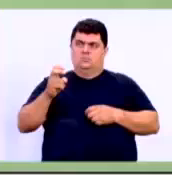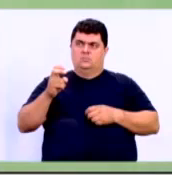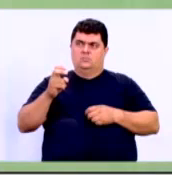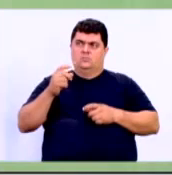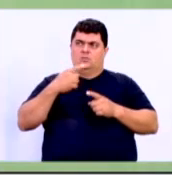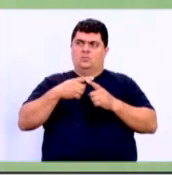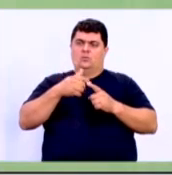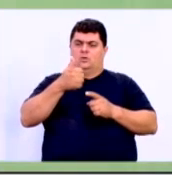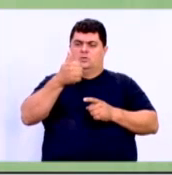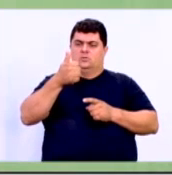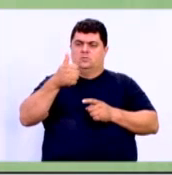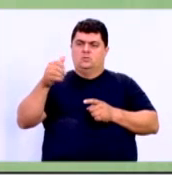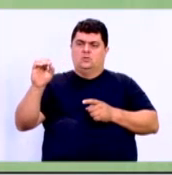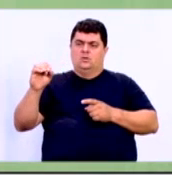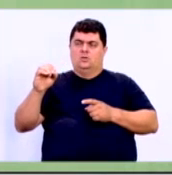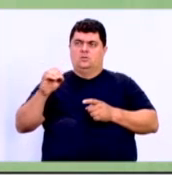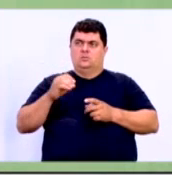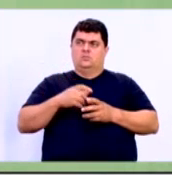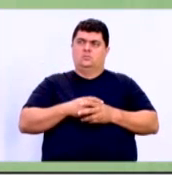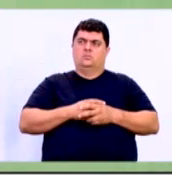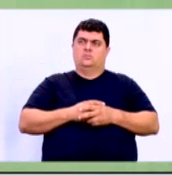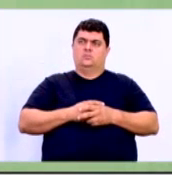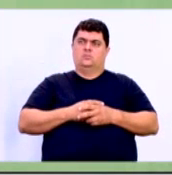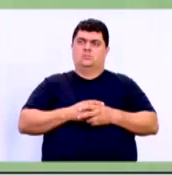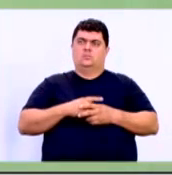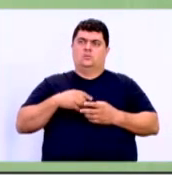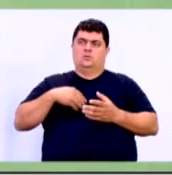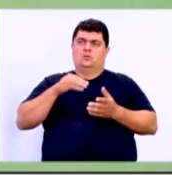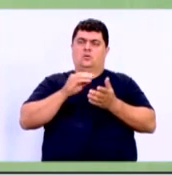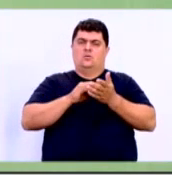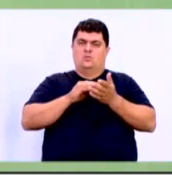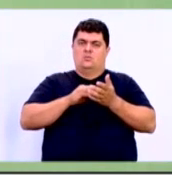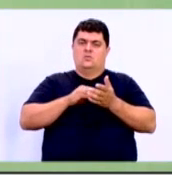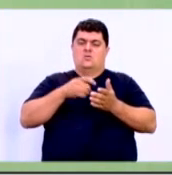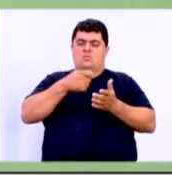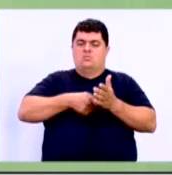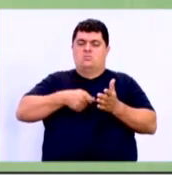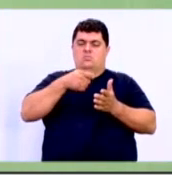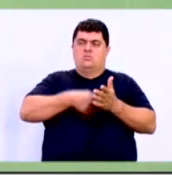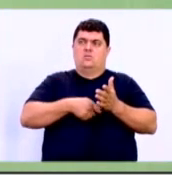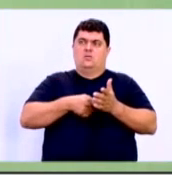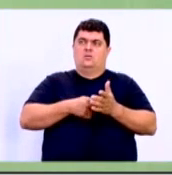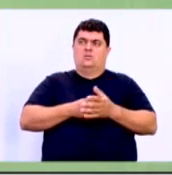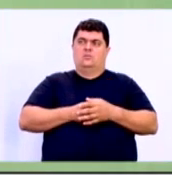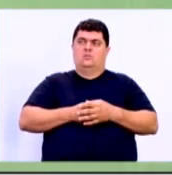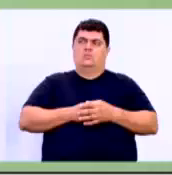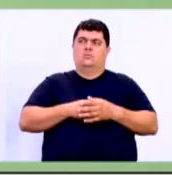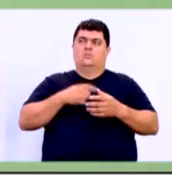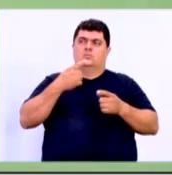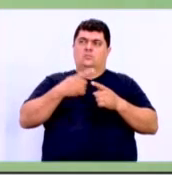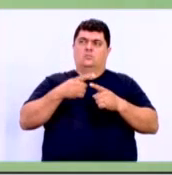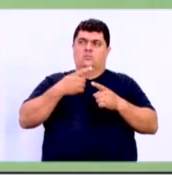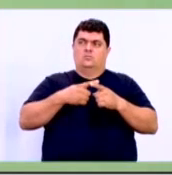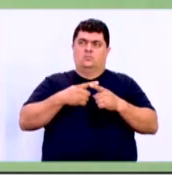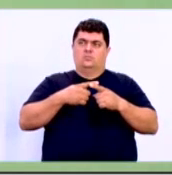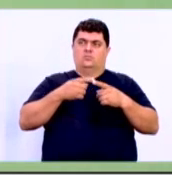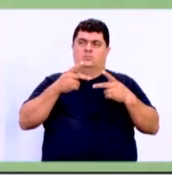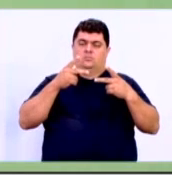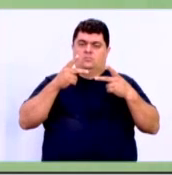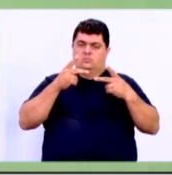Por que o senhor botou 110? Eu botei isso aí de propósito, aluno. Porque do mesmo